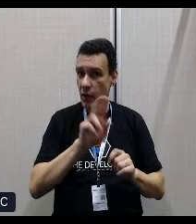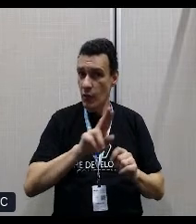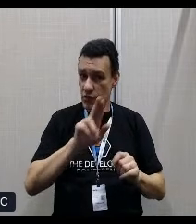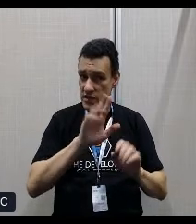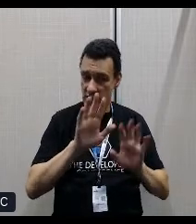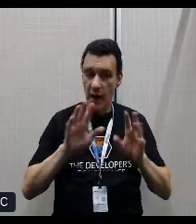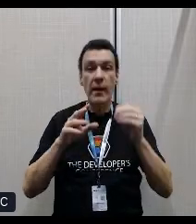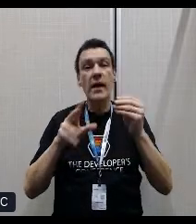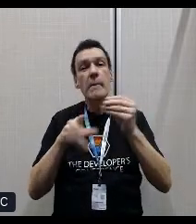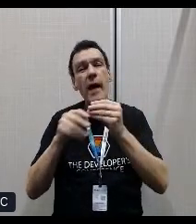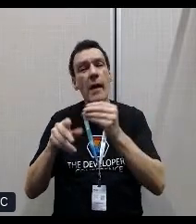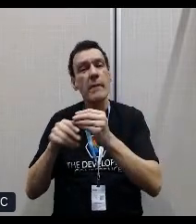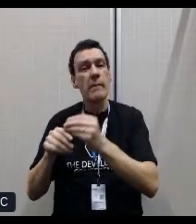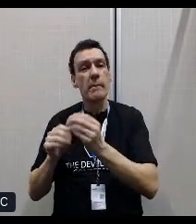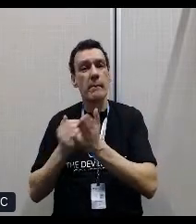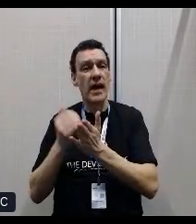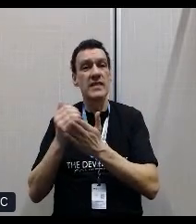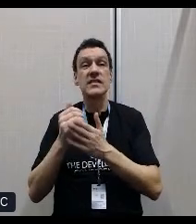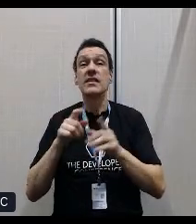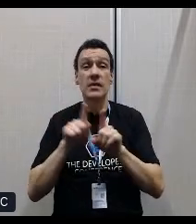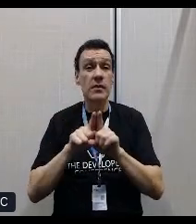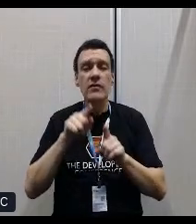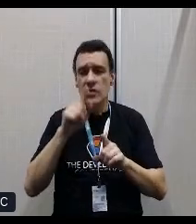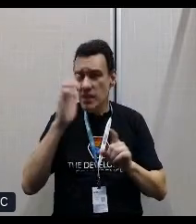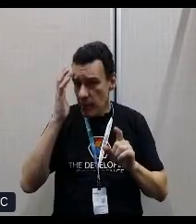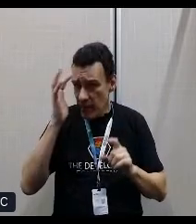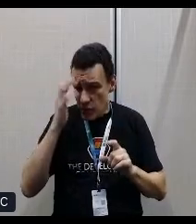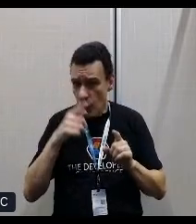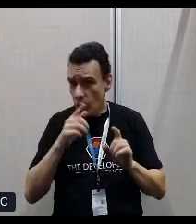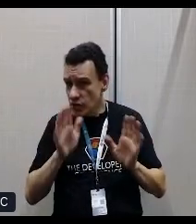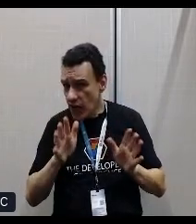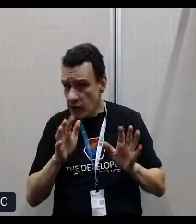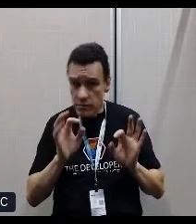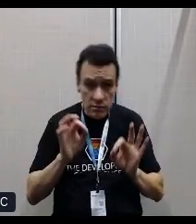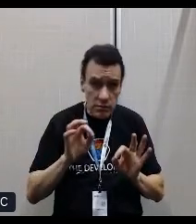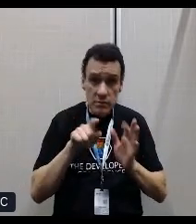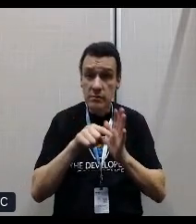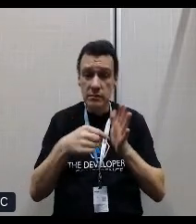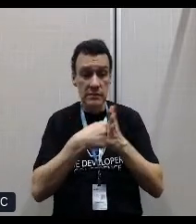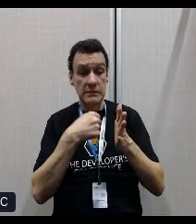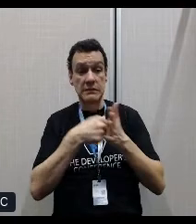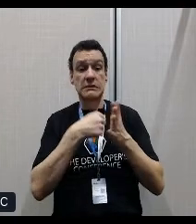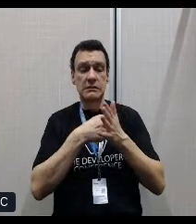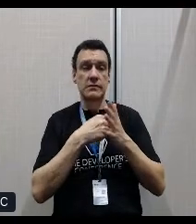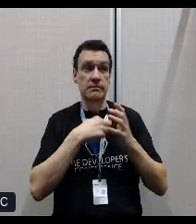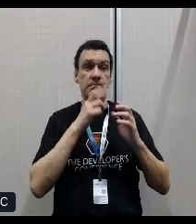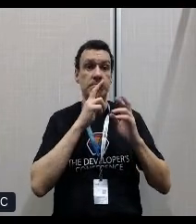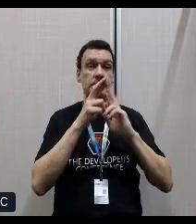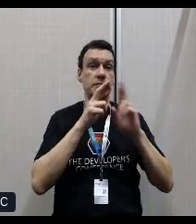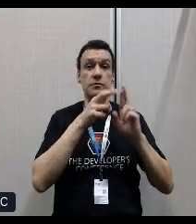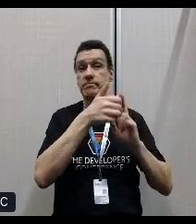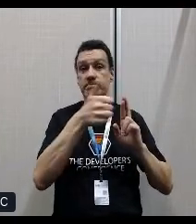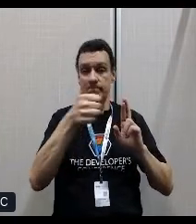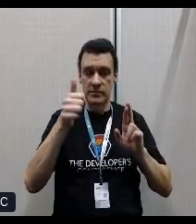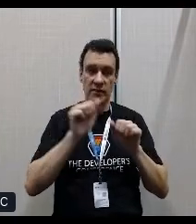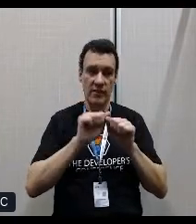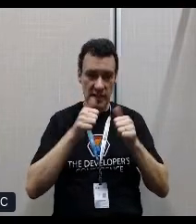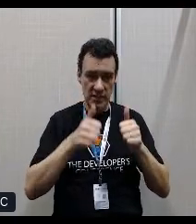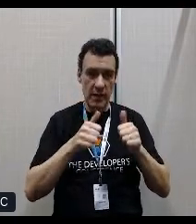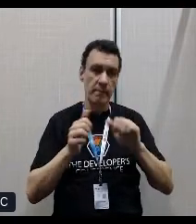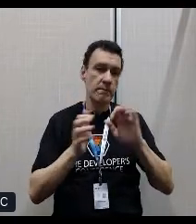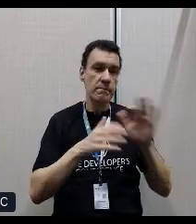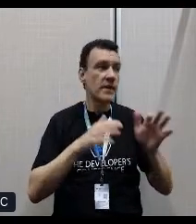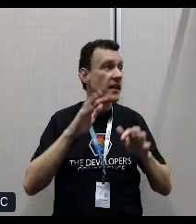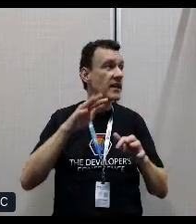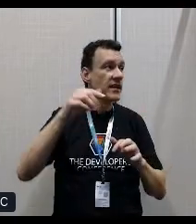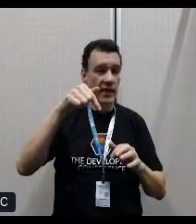você pensou nisso? No próximo slide a gente tem o QA, né, qualidade, segurança de qualidade, que vai de 1 até o 7